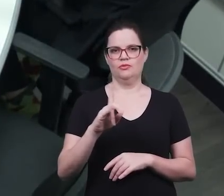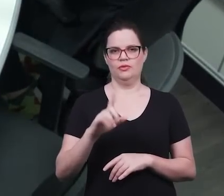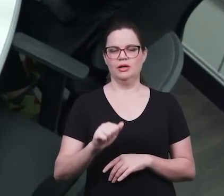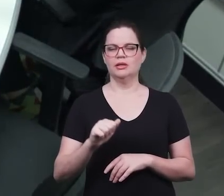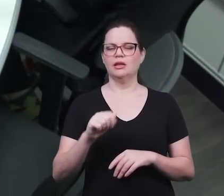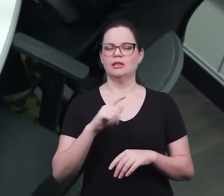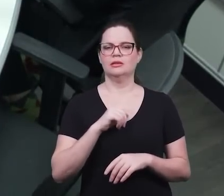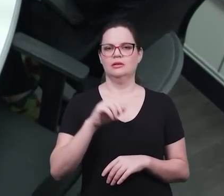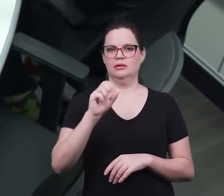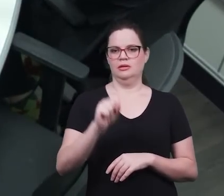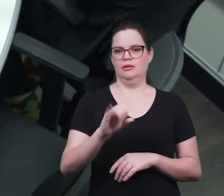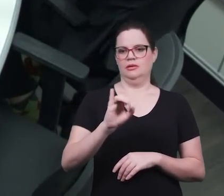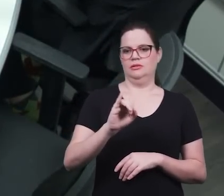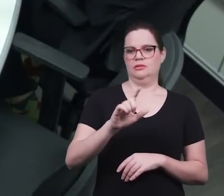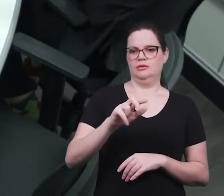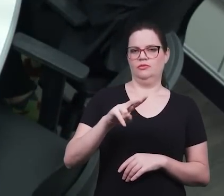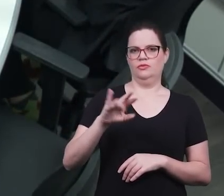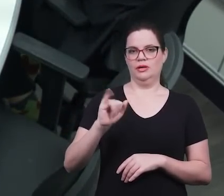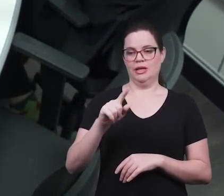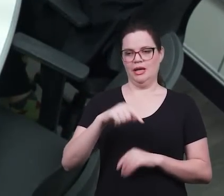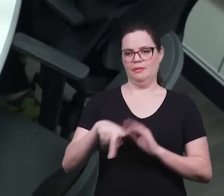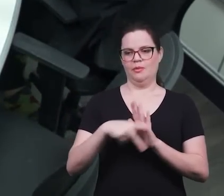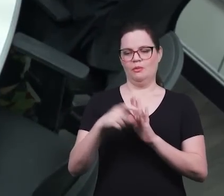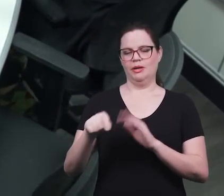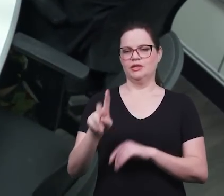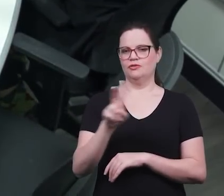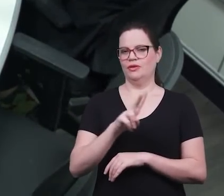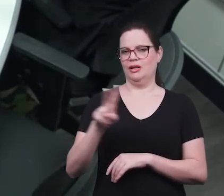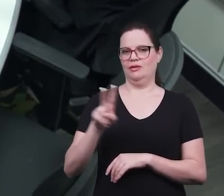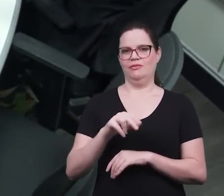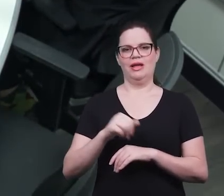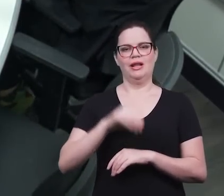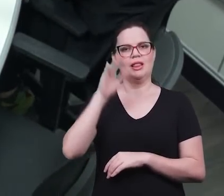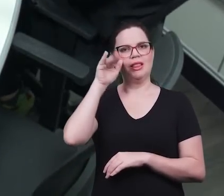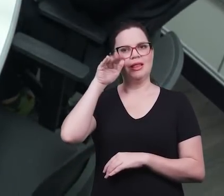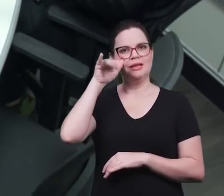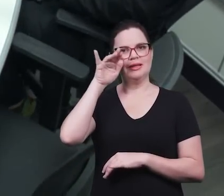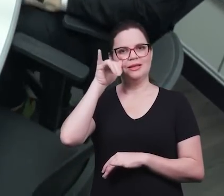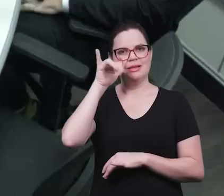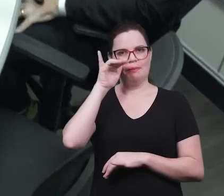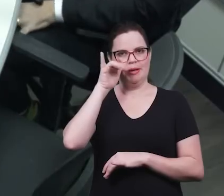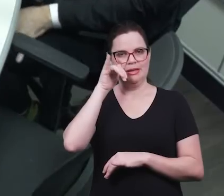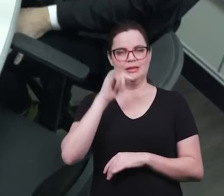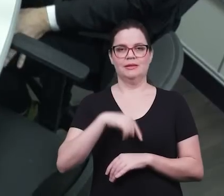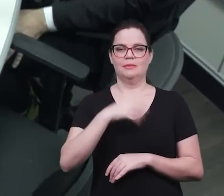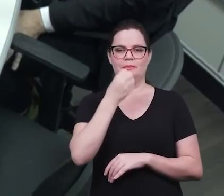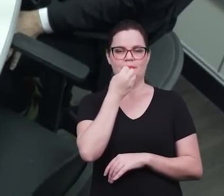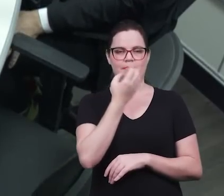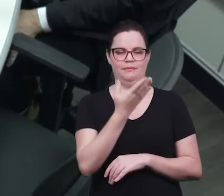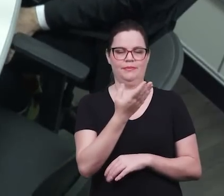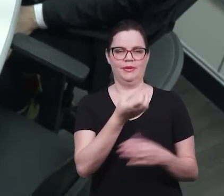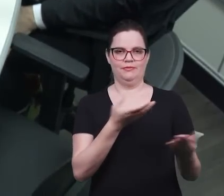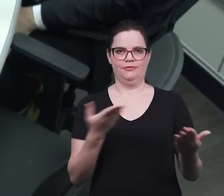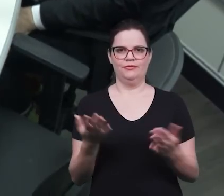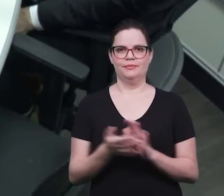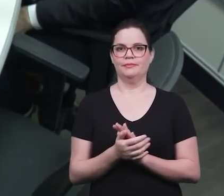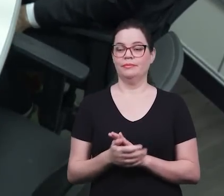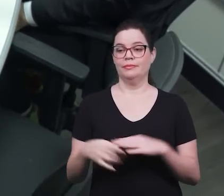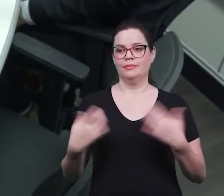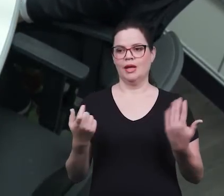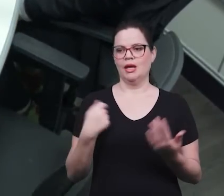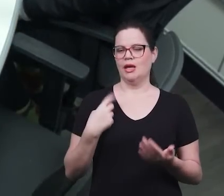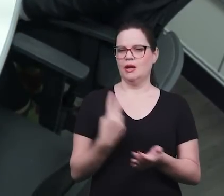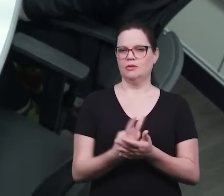interessante. Ela é de Itaparica, Joque de Itaparica, Vila Velha. Silvana, Silvana, seja bem-vinda. Olha só, eu sempre confiro o meu